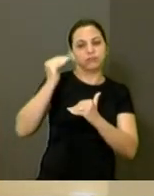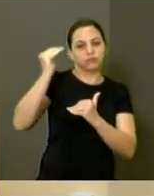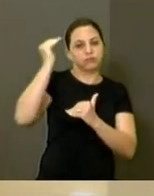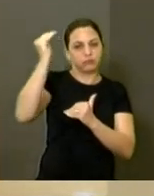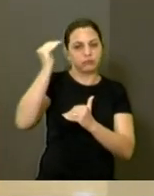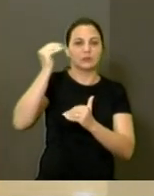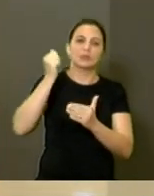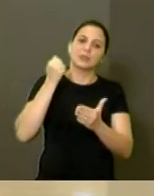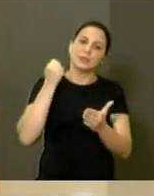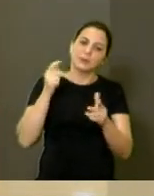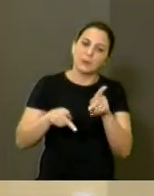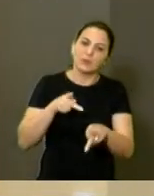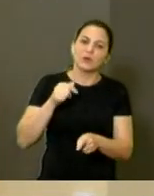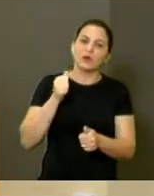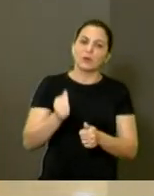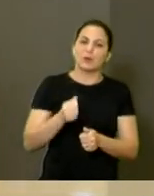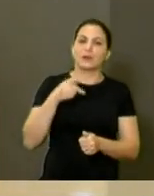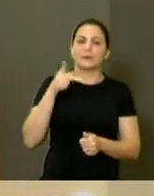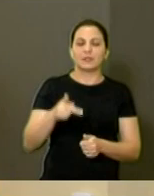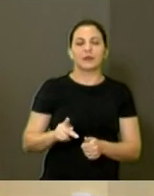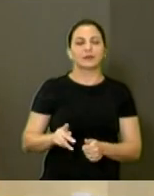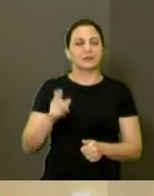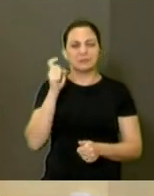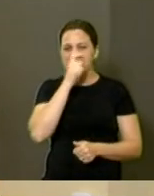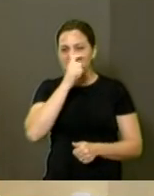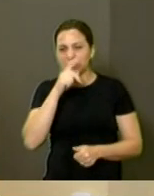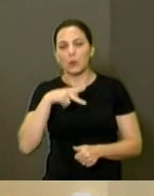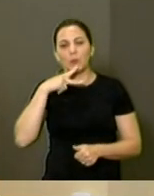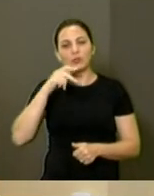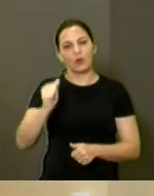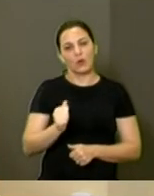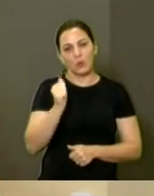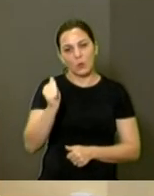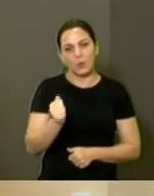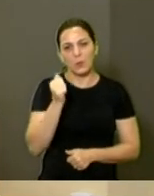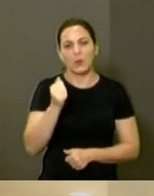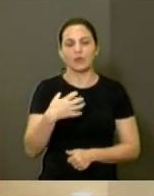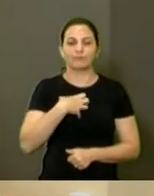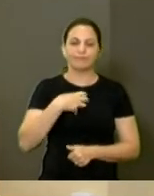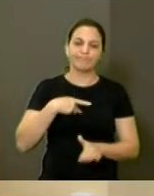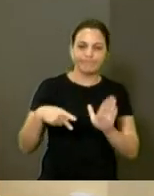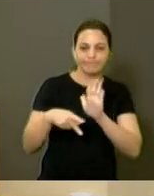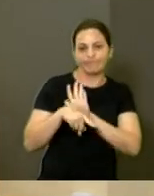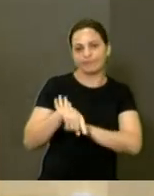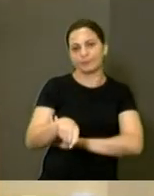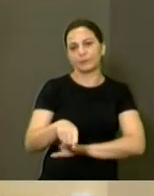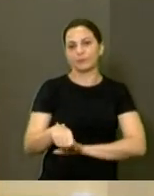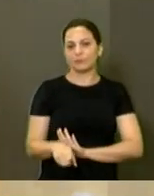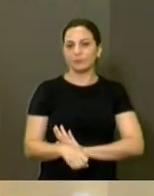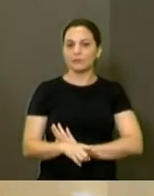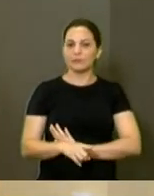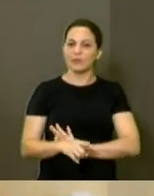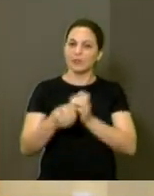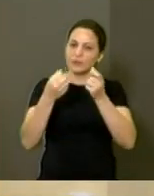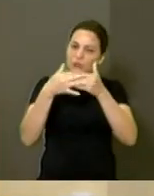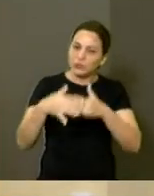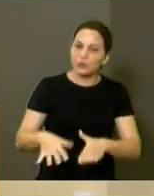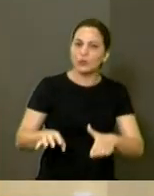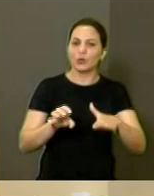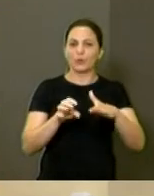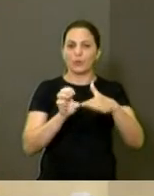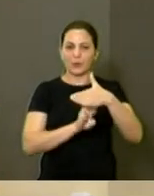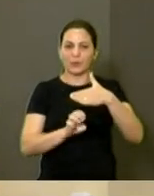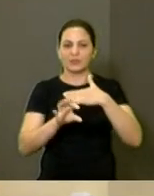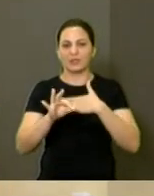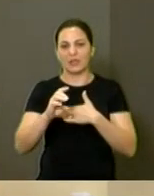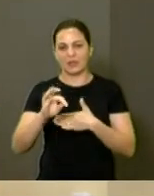pagar esta é a hipocrisia da política araraquarense Que destruiu um patrimônio público